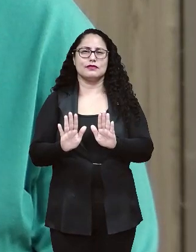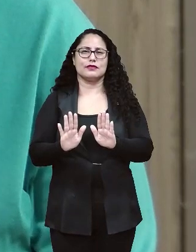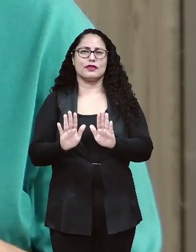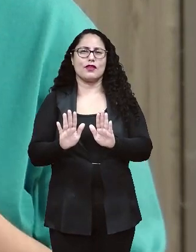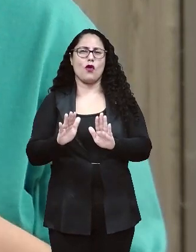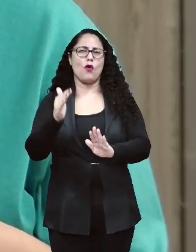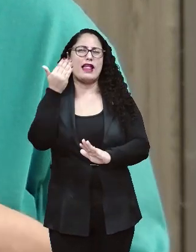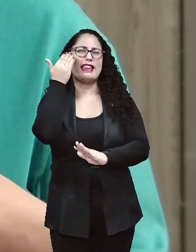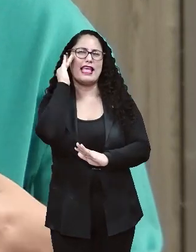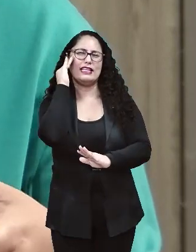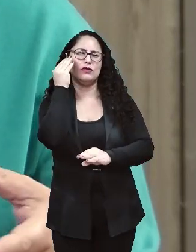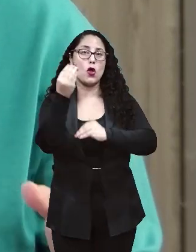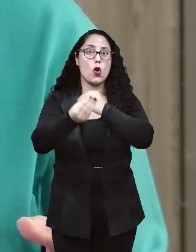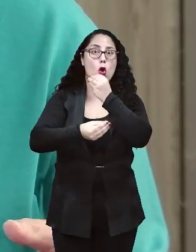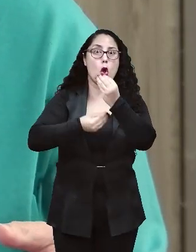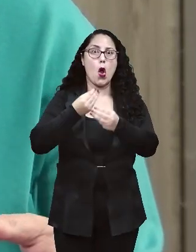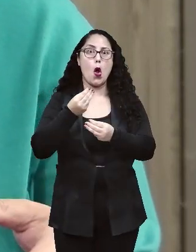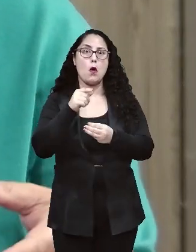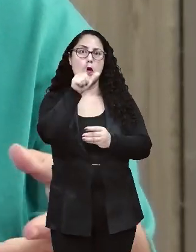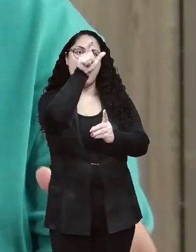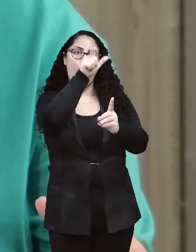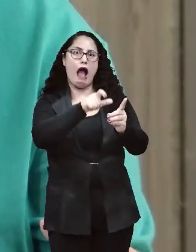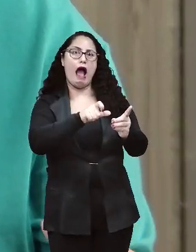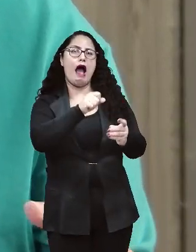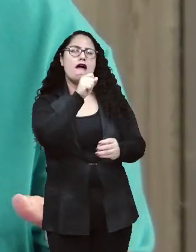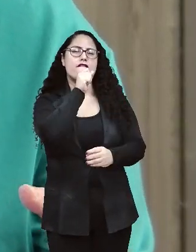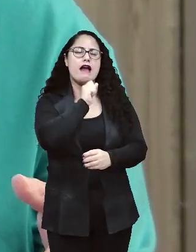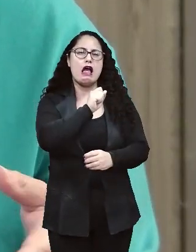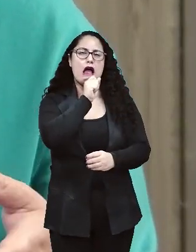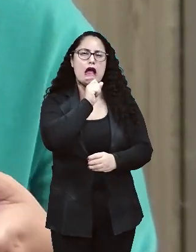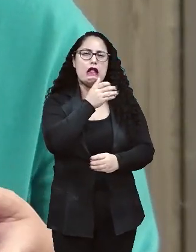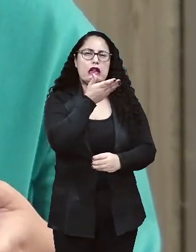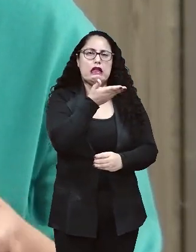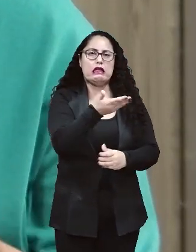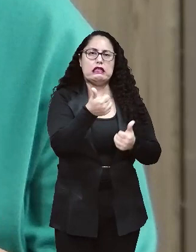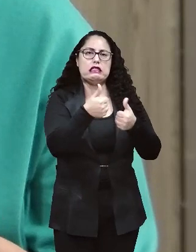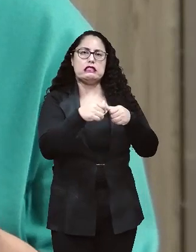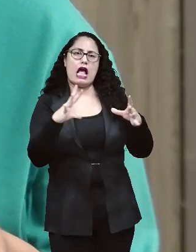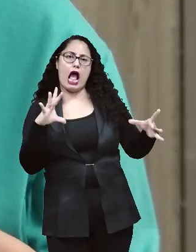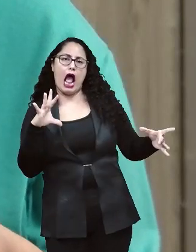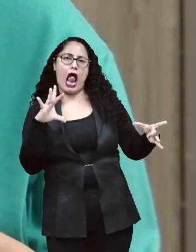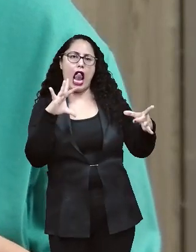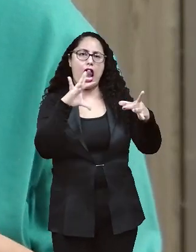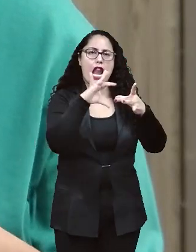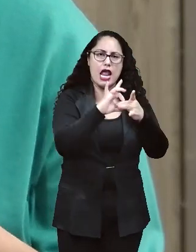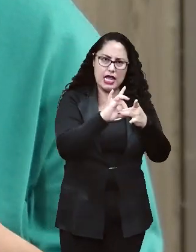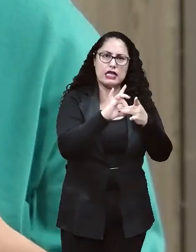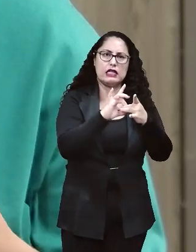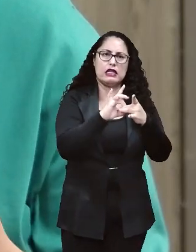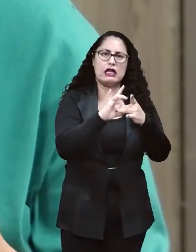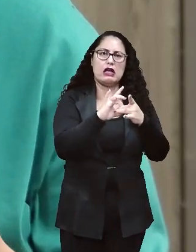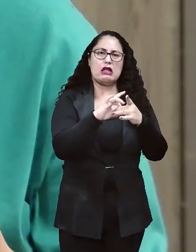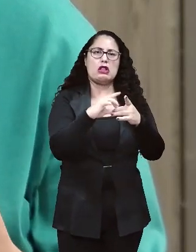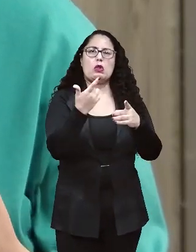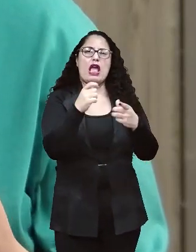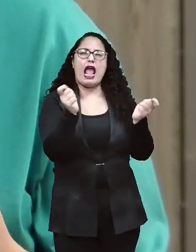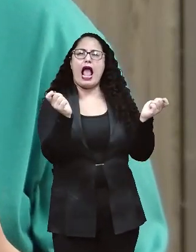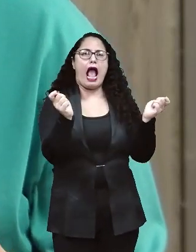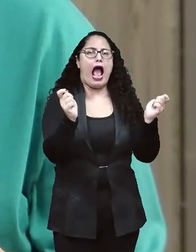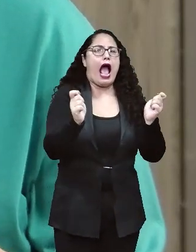o entendimento de que a velhice está associada a alguma